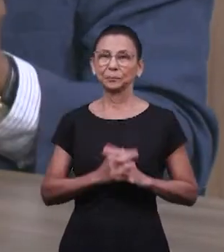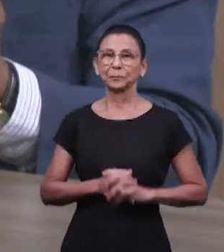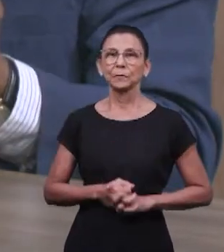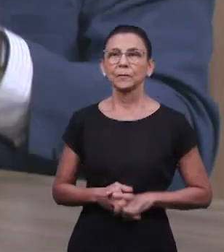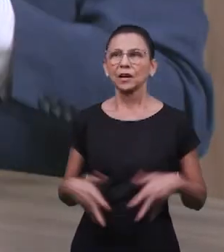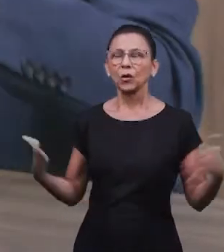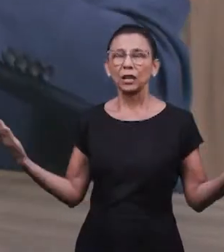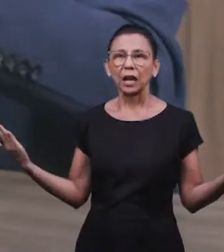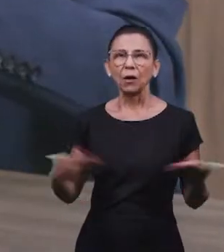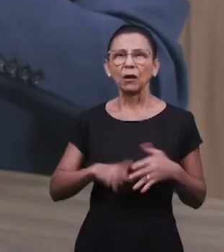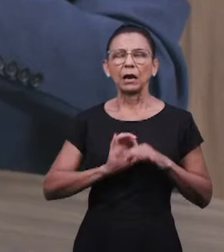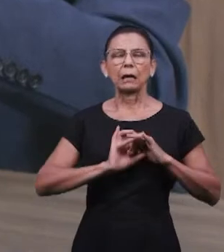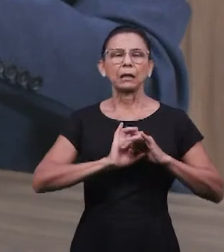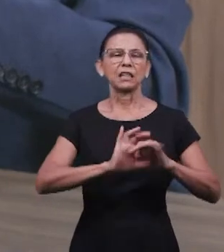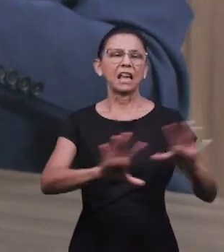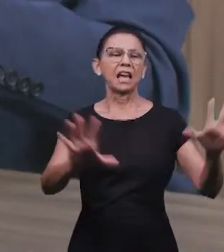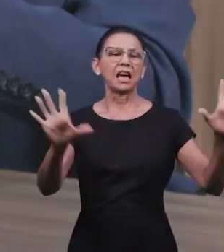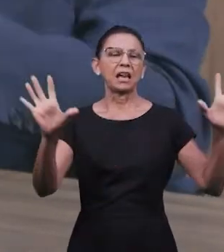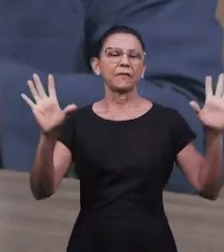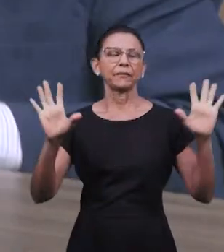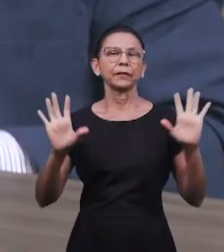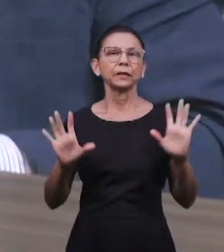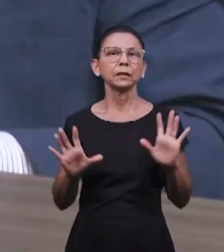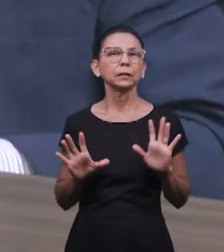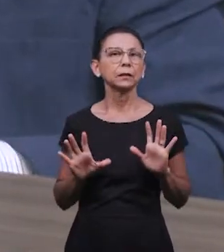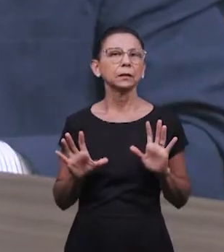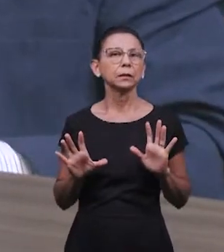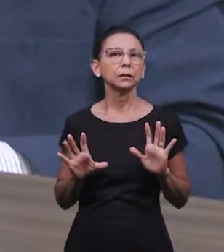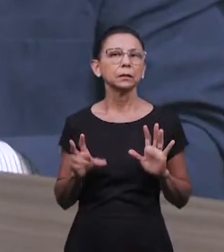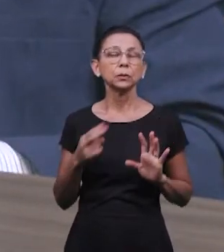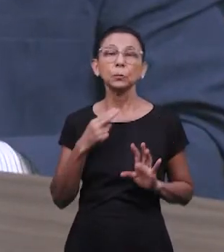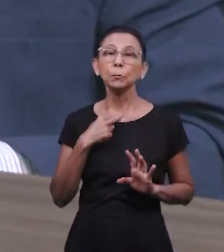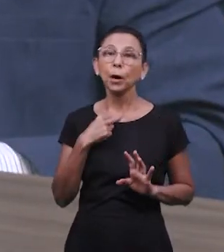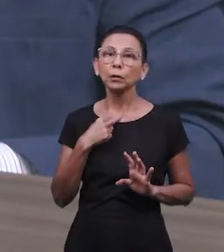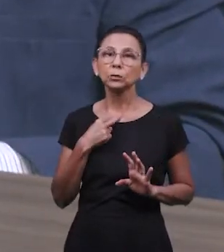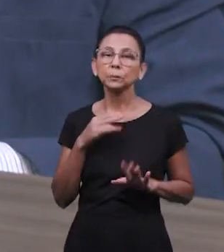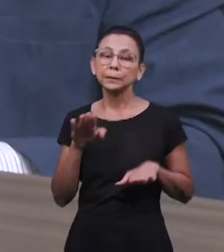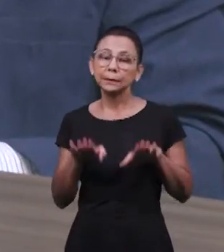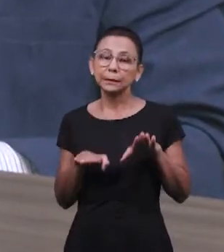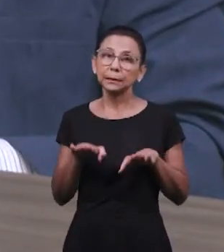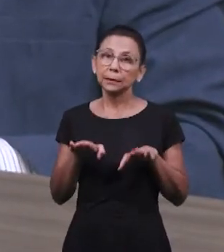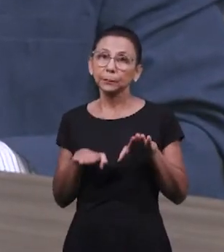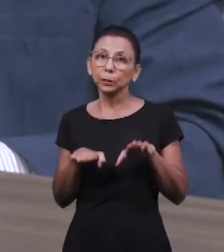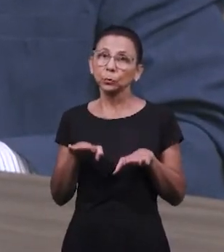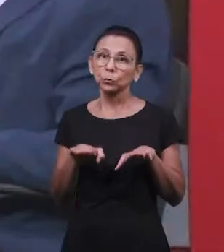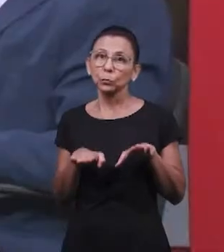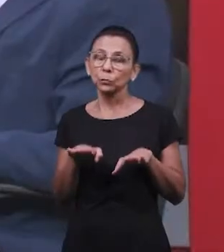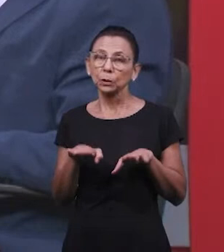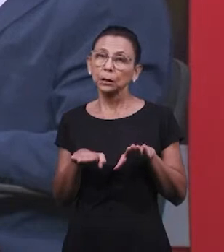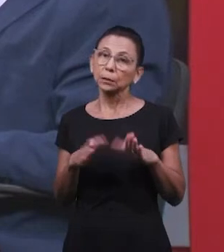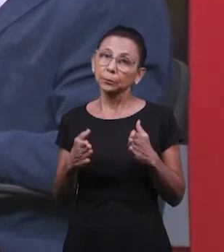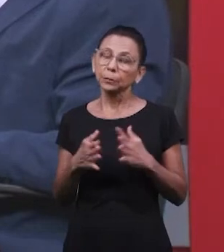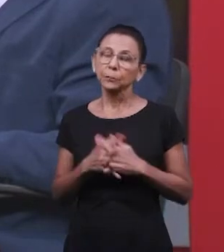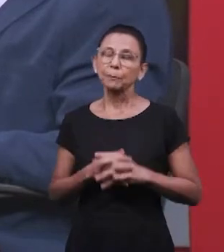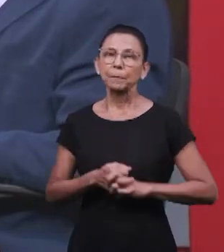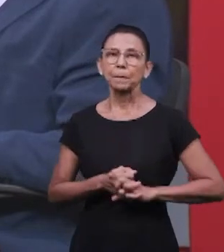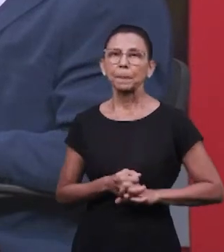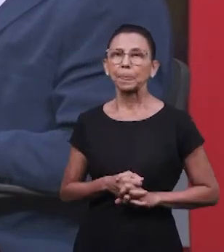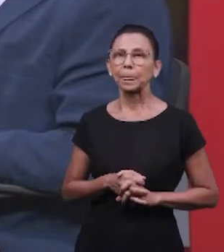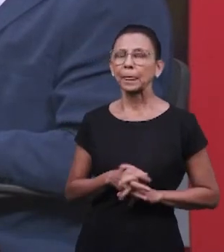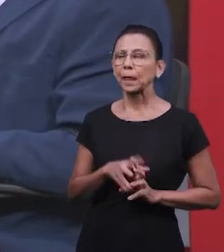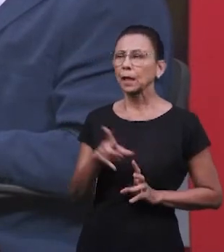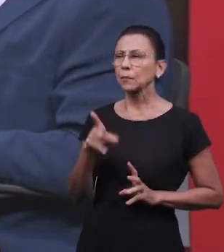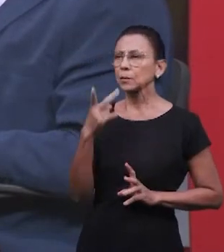criação também não pode. Então tem que achar um ponto de equilíbrio isso aí. Luiz, você falou no programa anterior sobre a experiência sua com seus